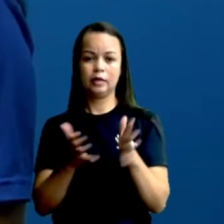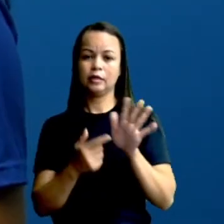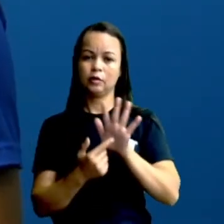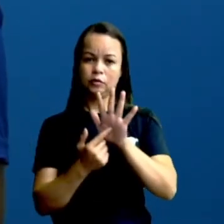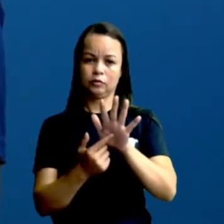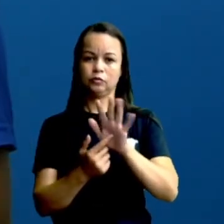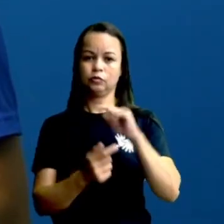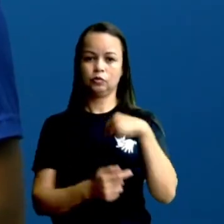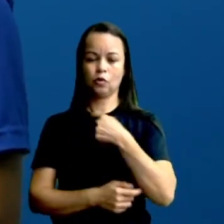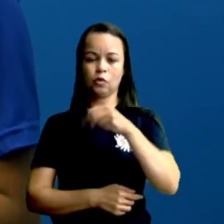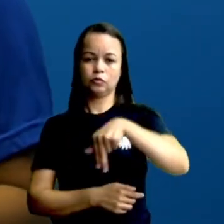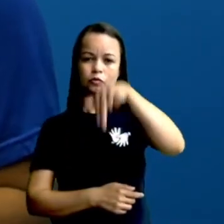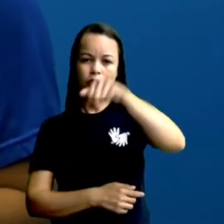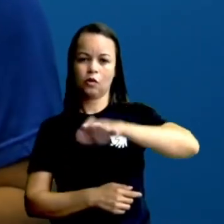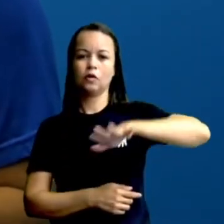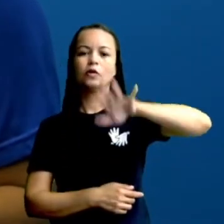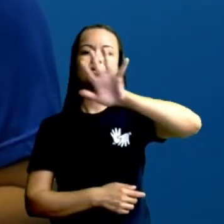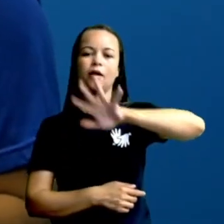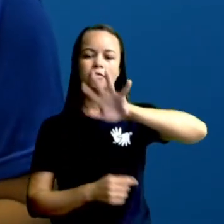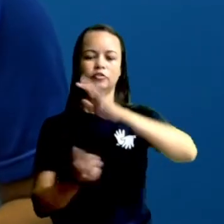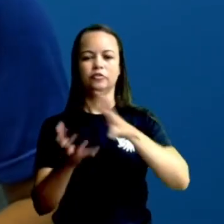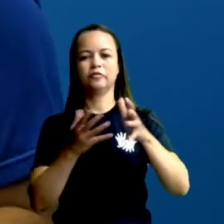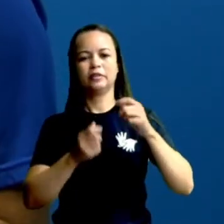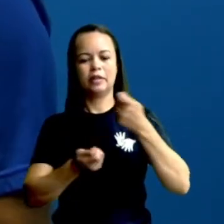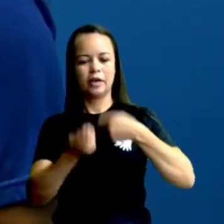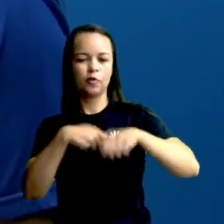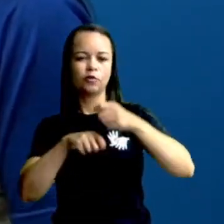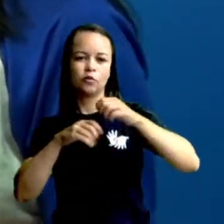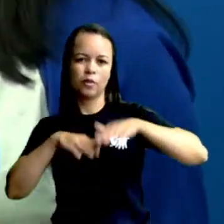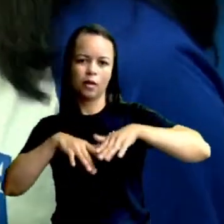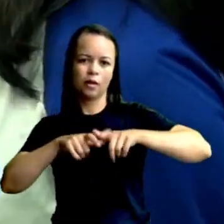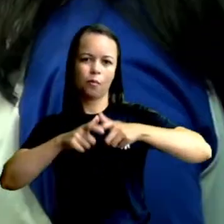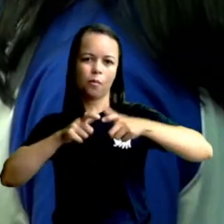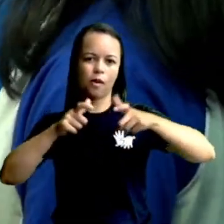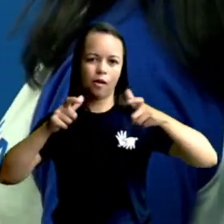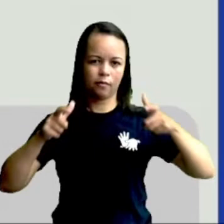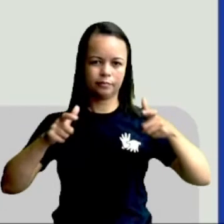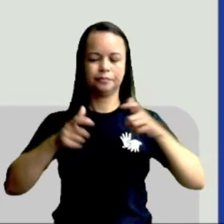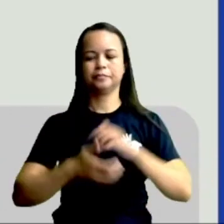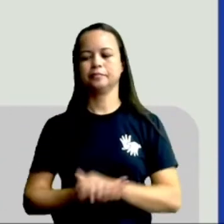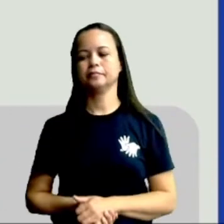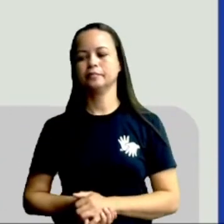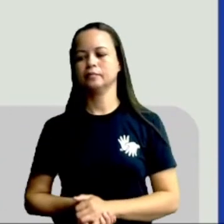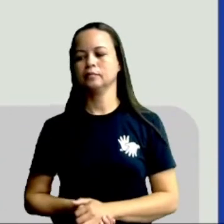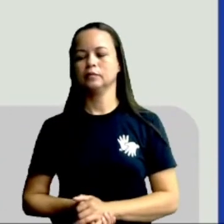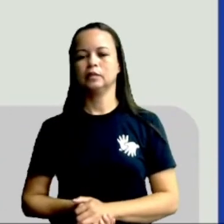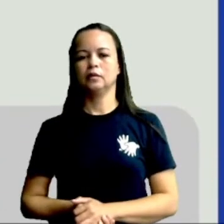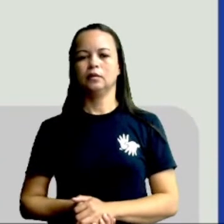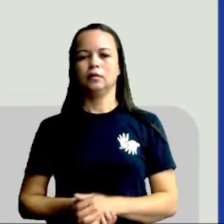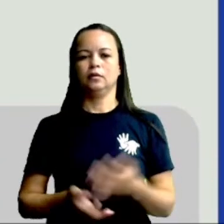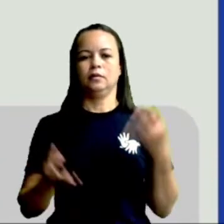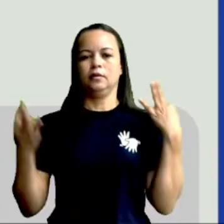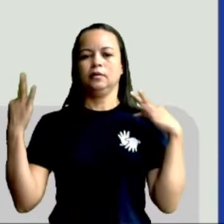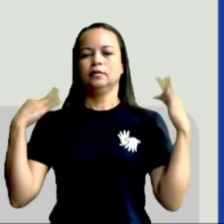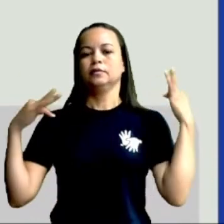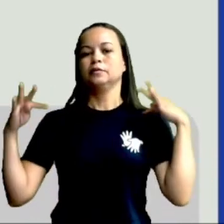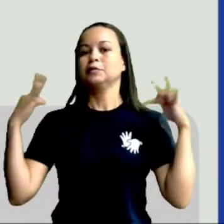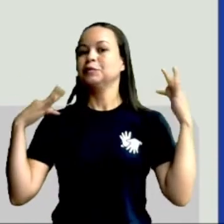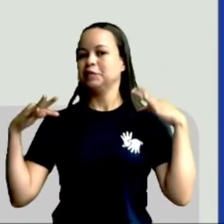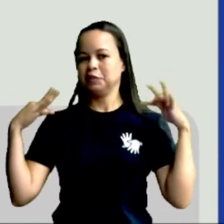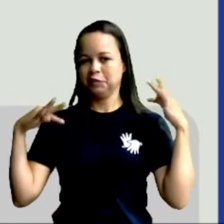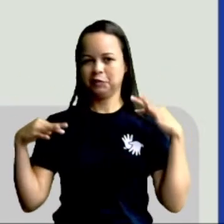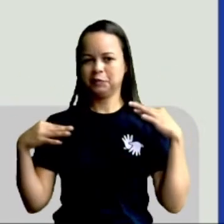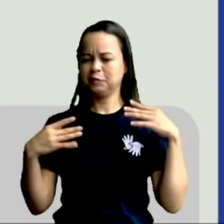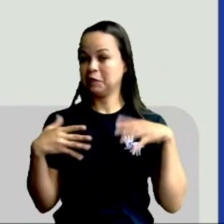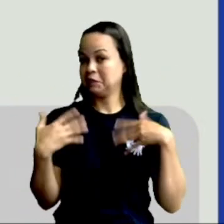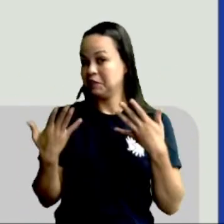nossa economia aí, ó, se elevar, tá bom? Vamos lá. Turismo, eita, quem